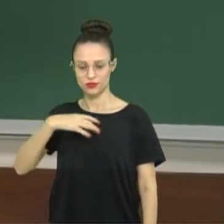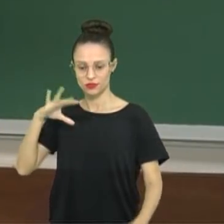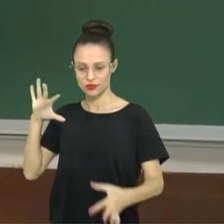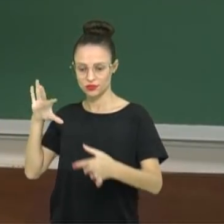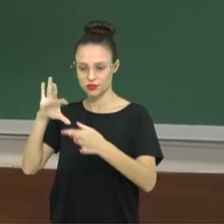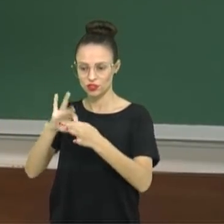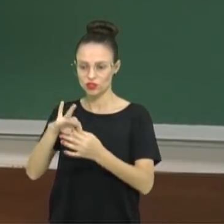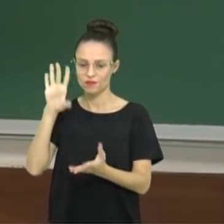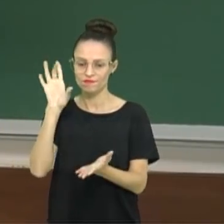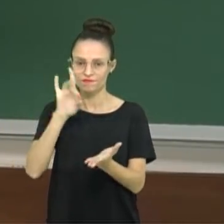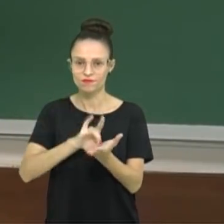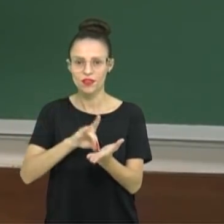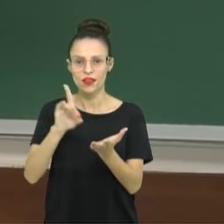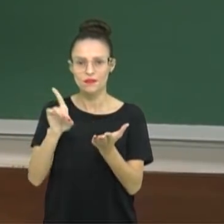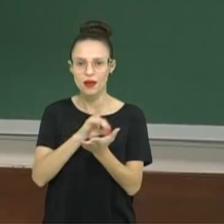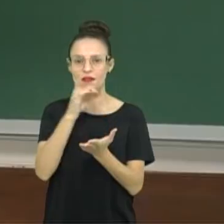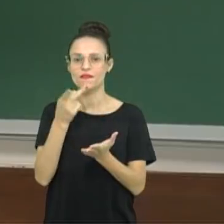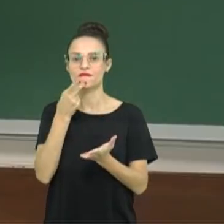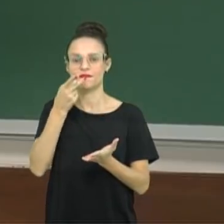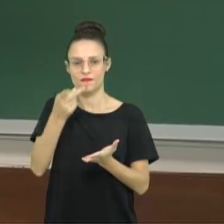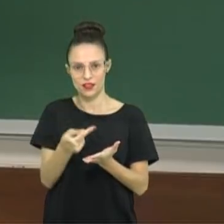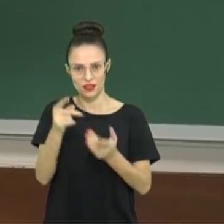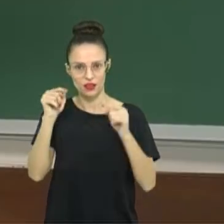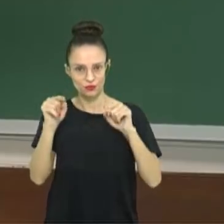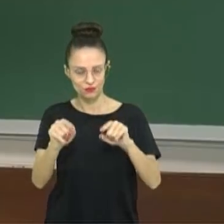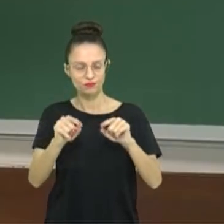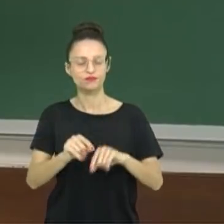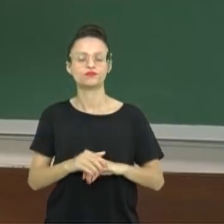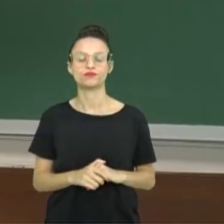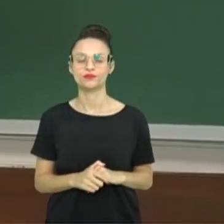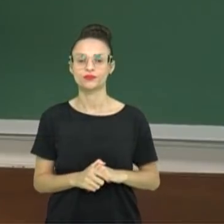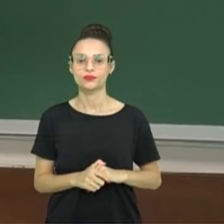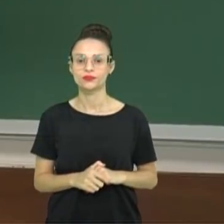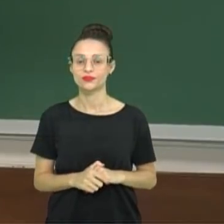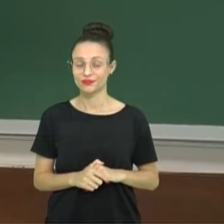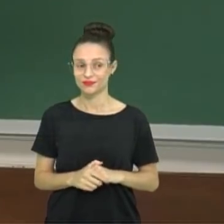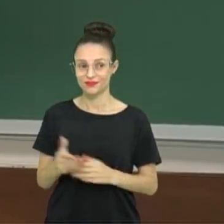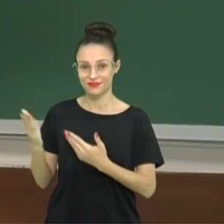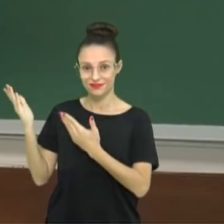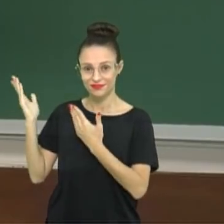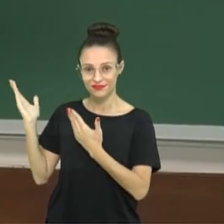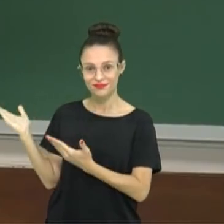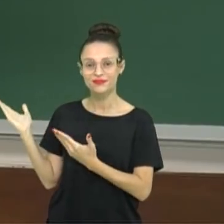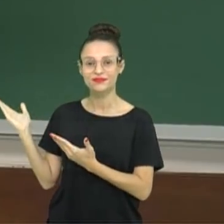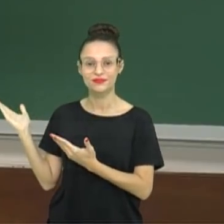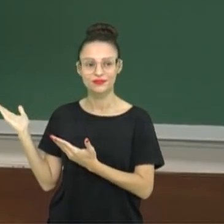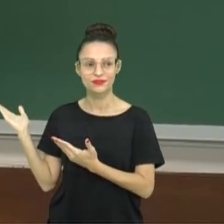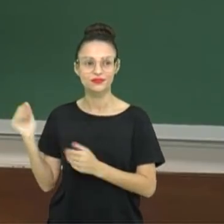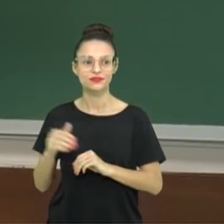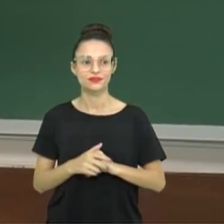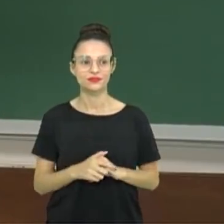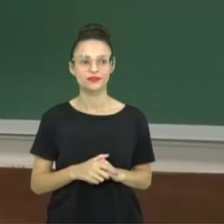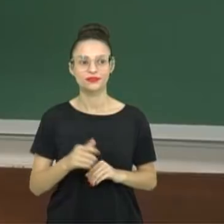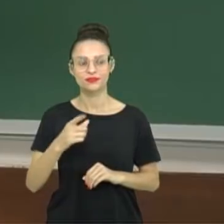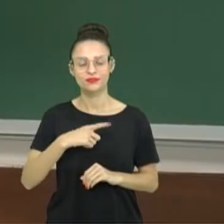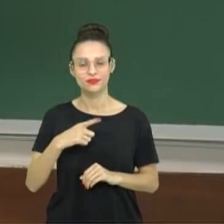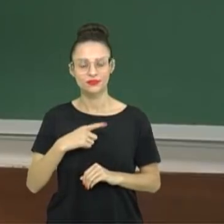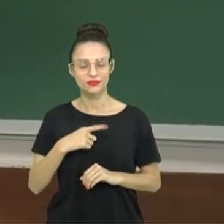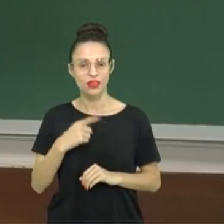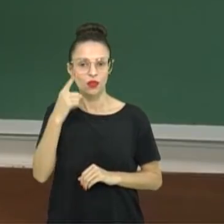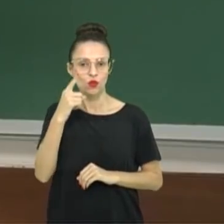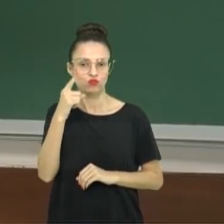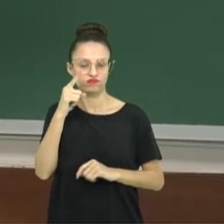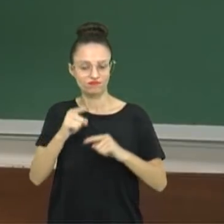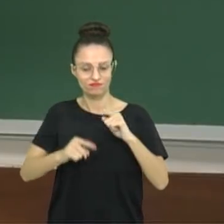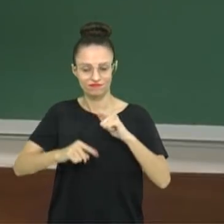foi falado, dito é aquilo que é compreendido. Aqui na tirinha, nós temos um